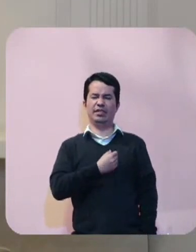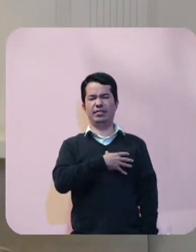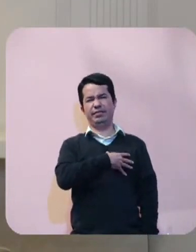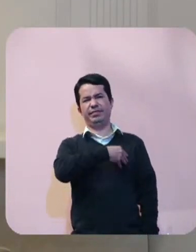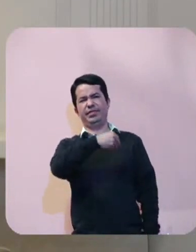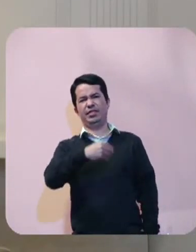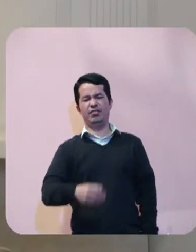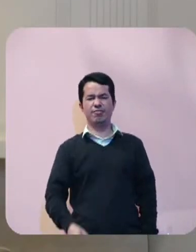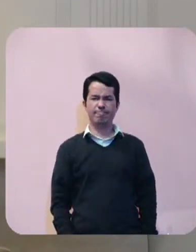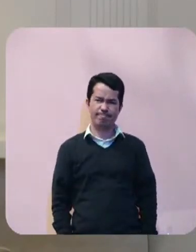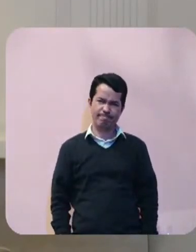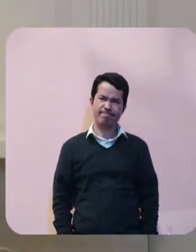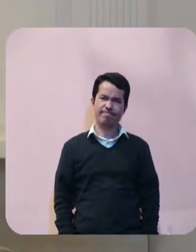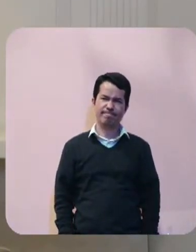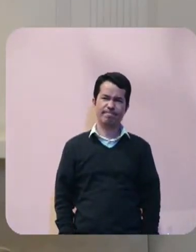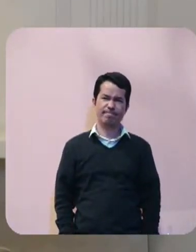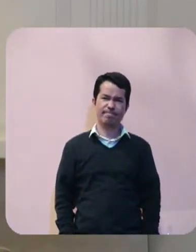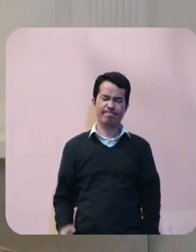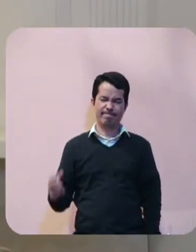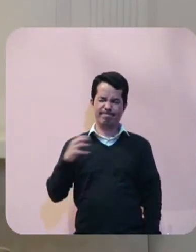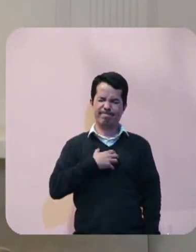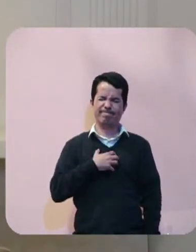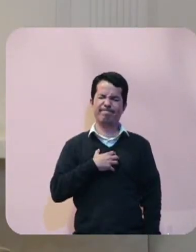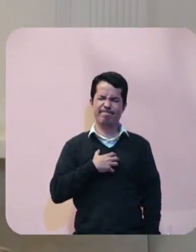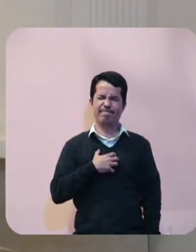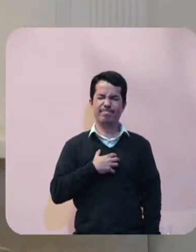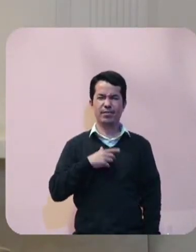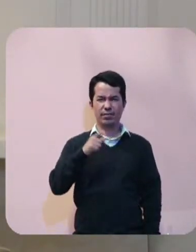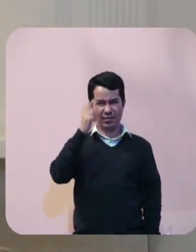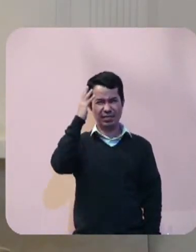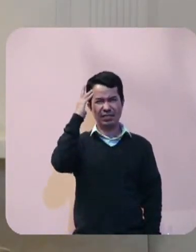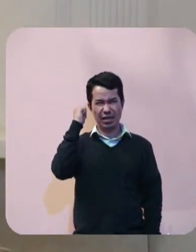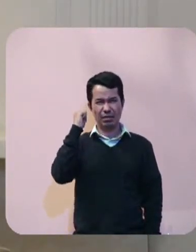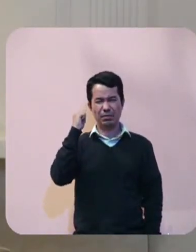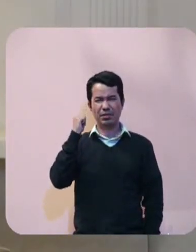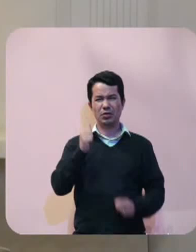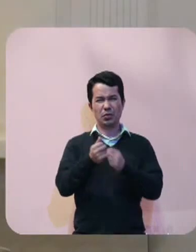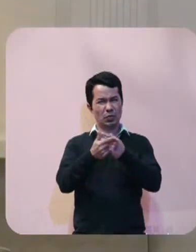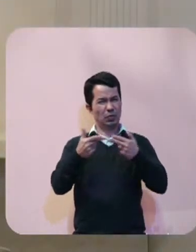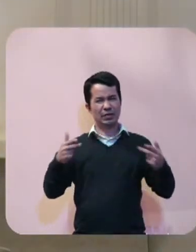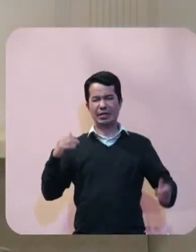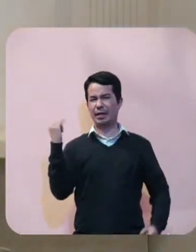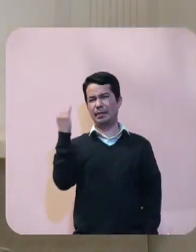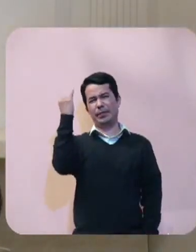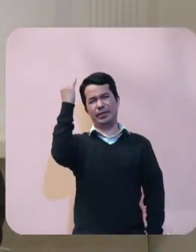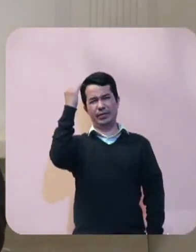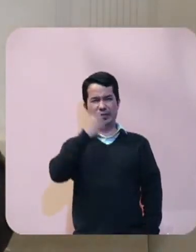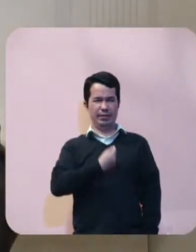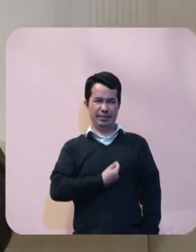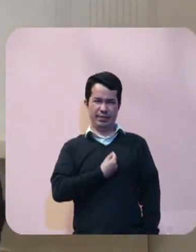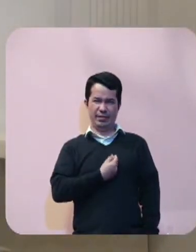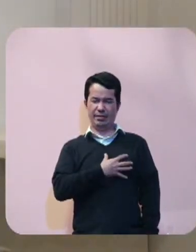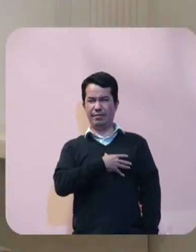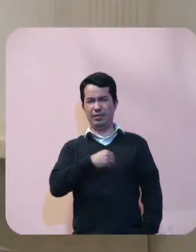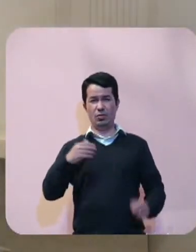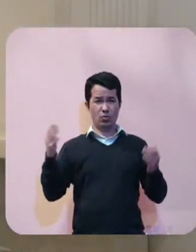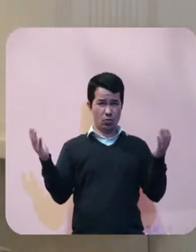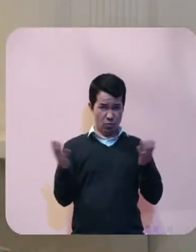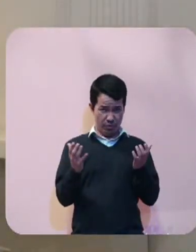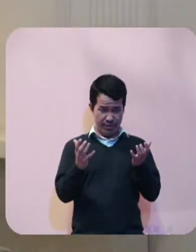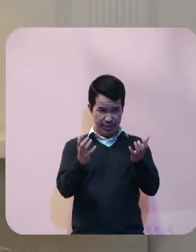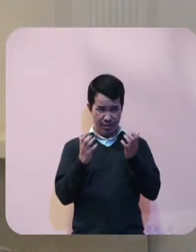Interessante isso, como estas coisas fazem diferença na vida dos nossos filhos. Então, nessa noite, eu queria orar com